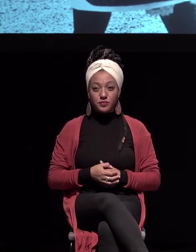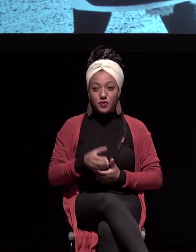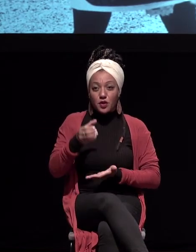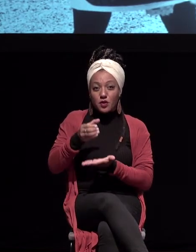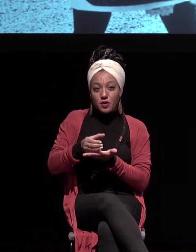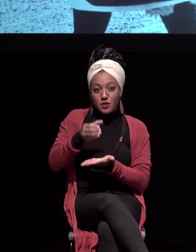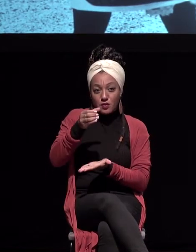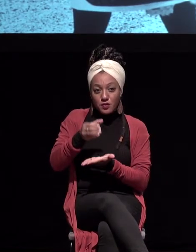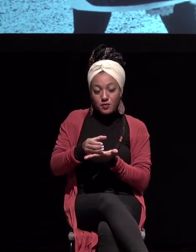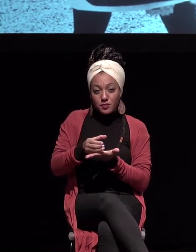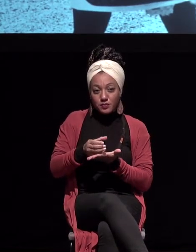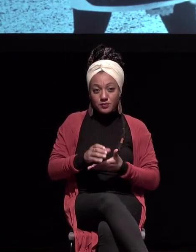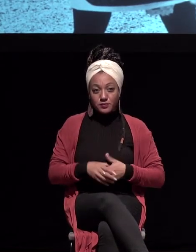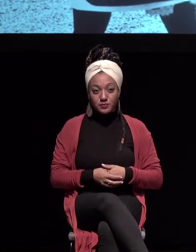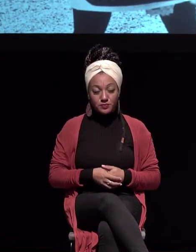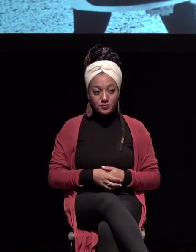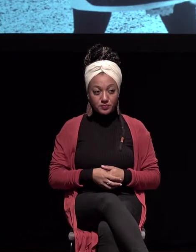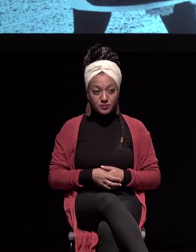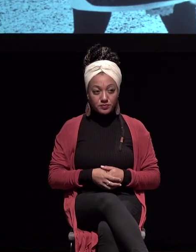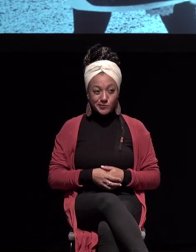Copo.